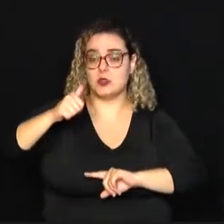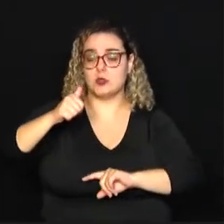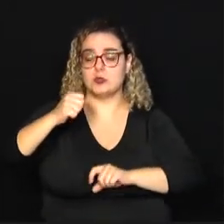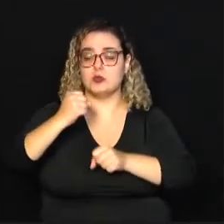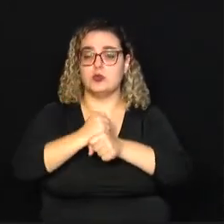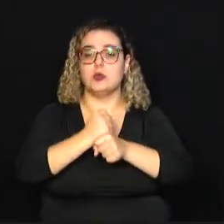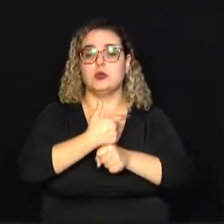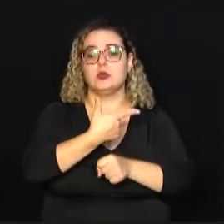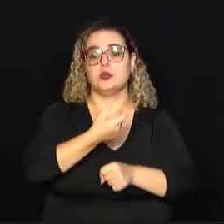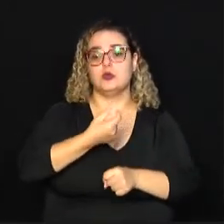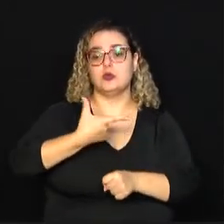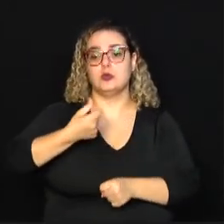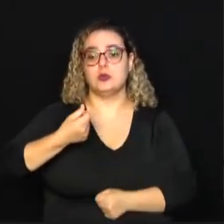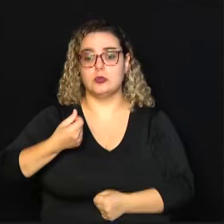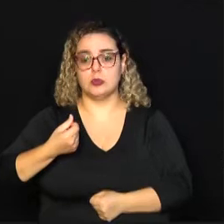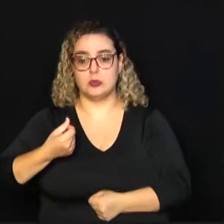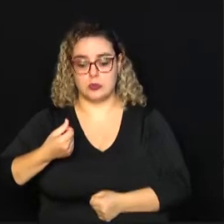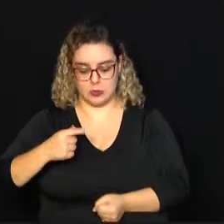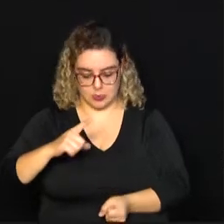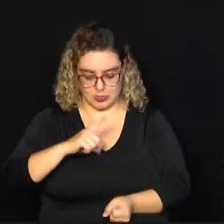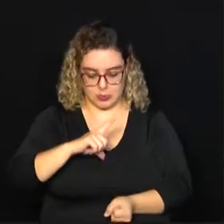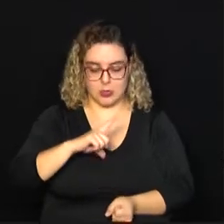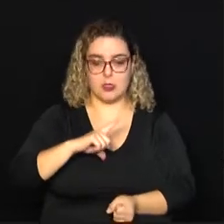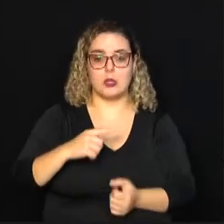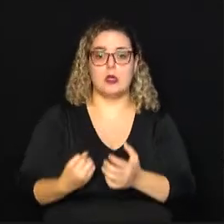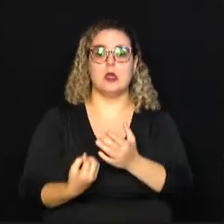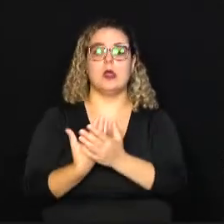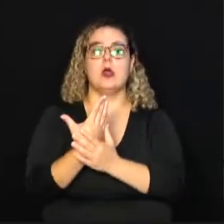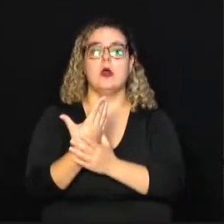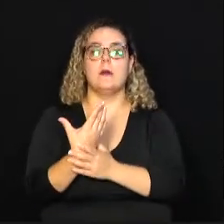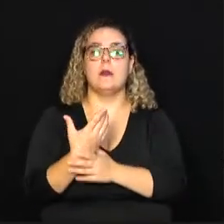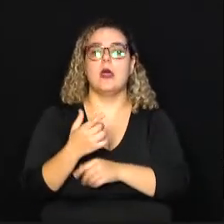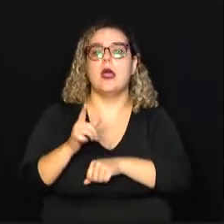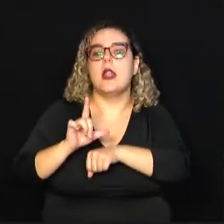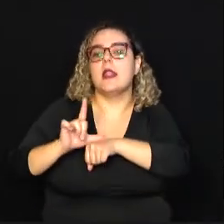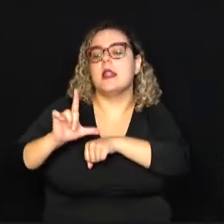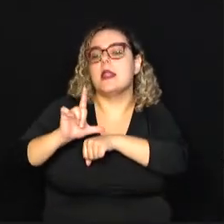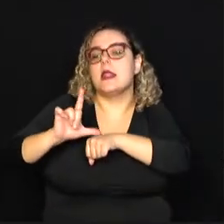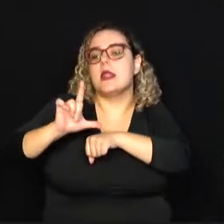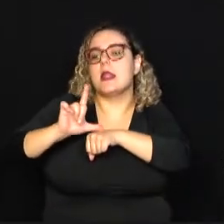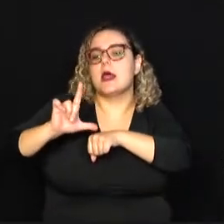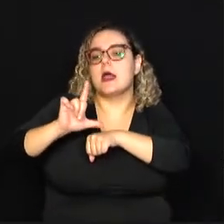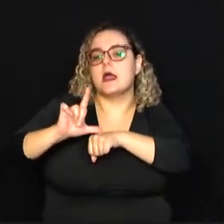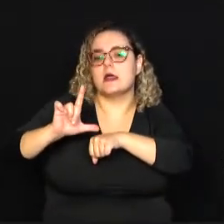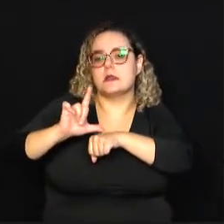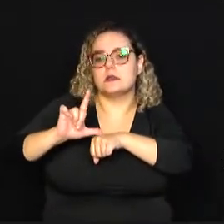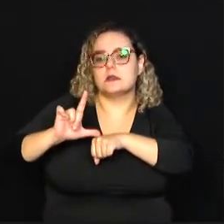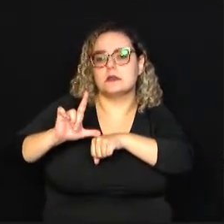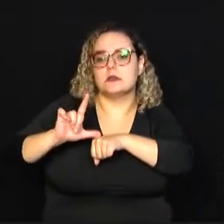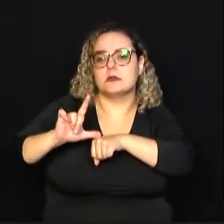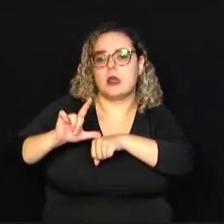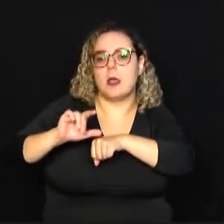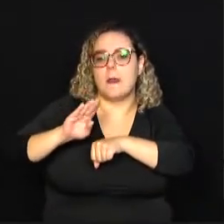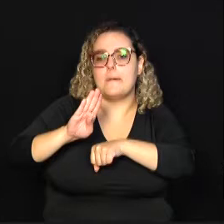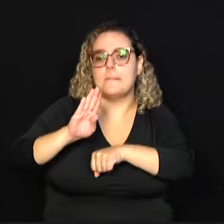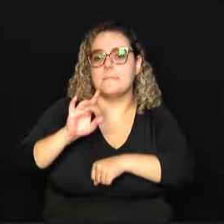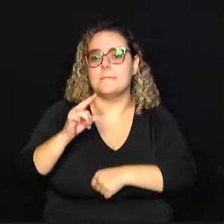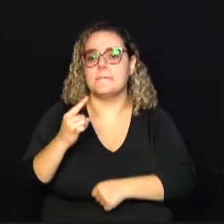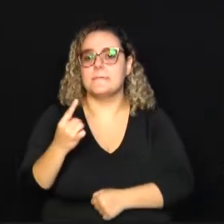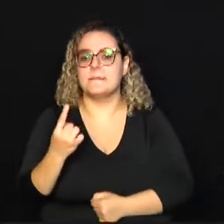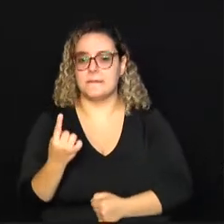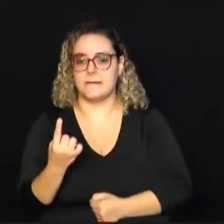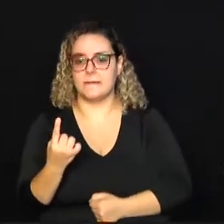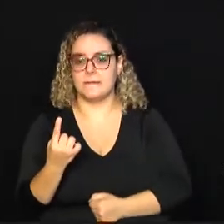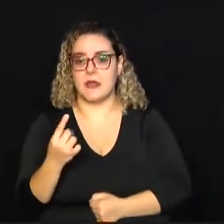tem na região norte o surgimento dessa lilás aqui, ó, é a P1. E eu mostro aqui para vocês como é que essa